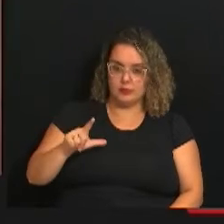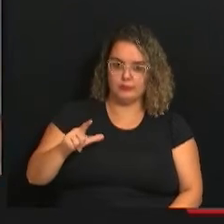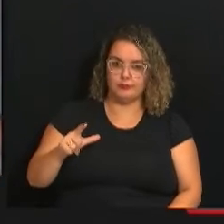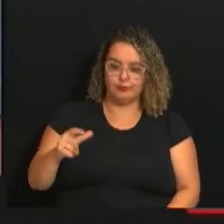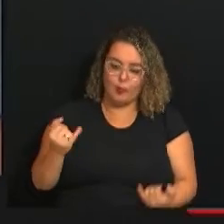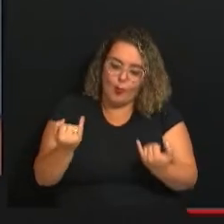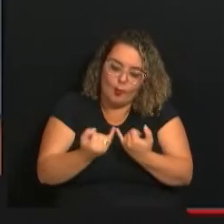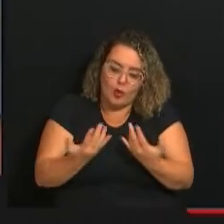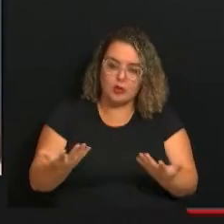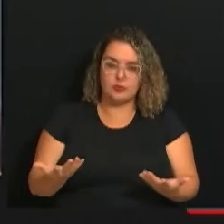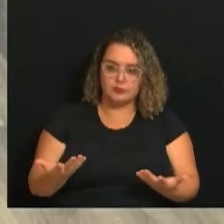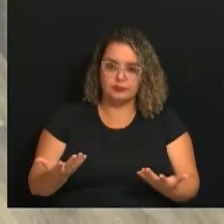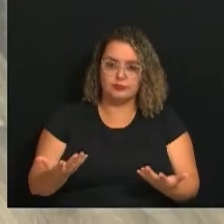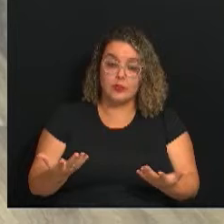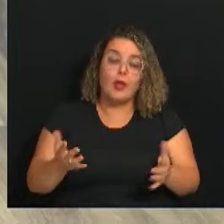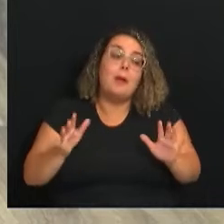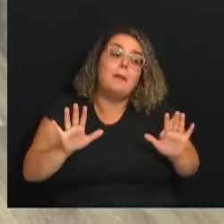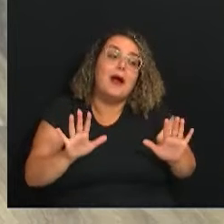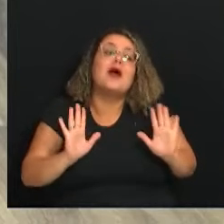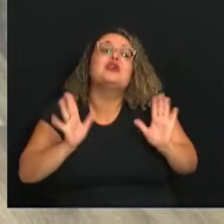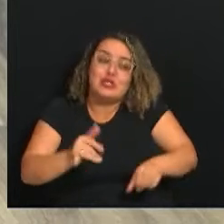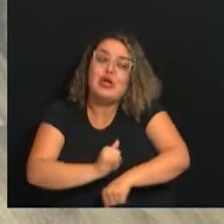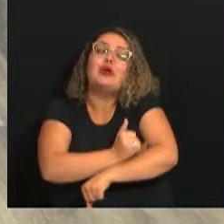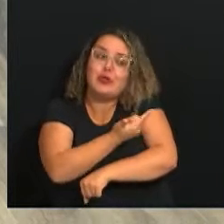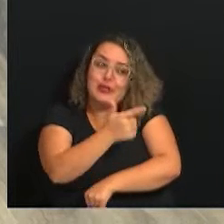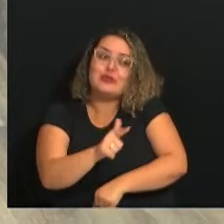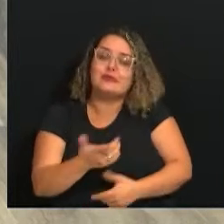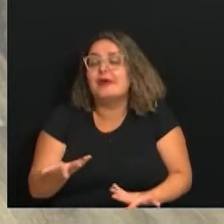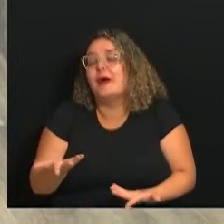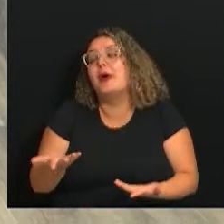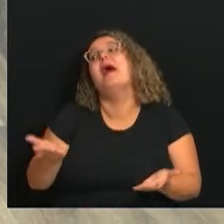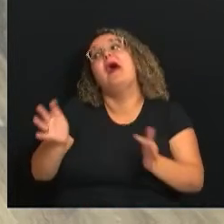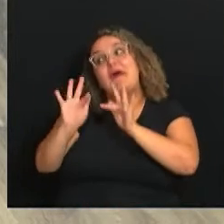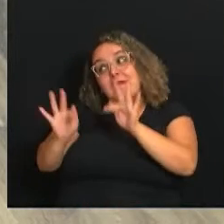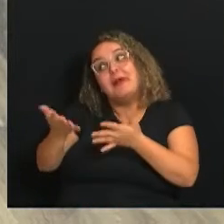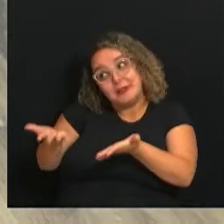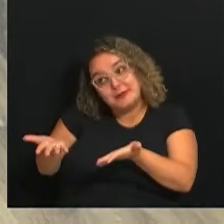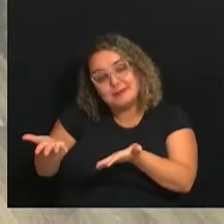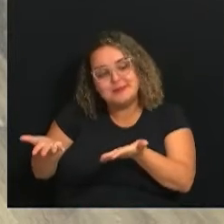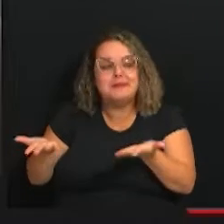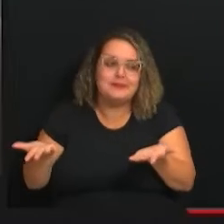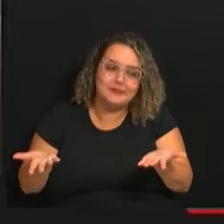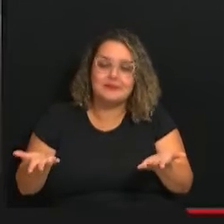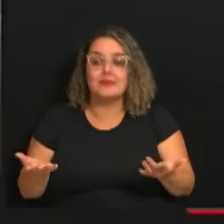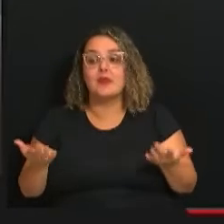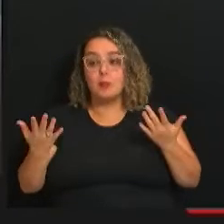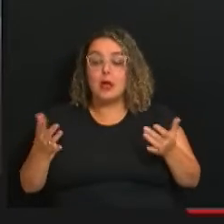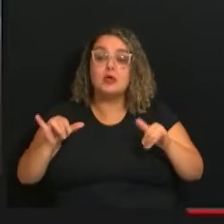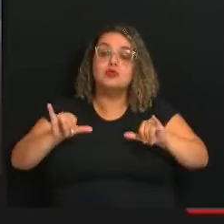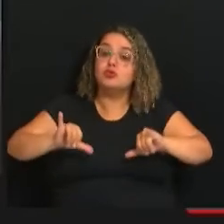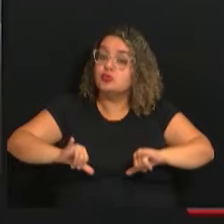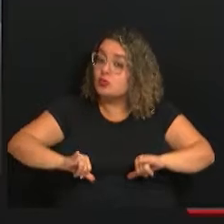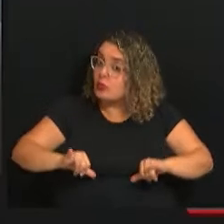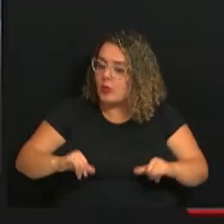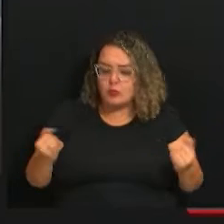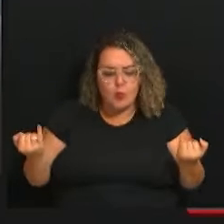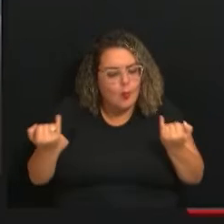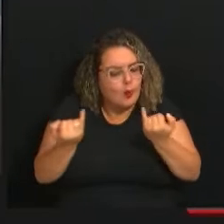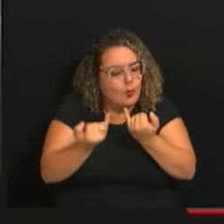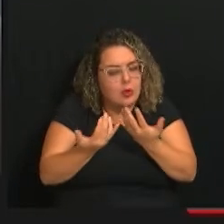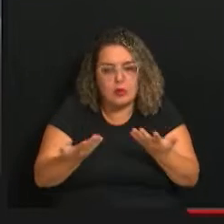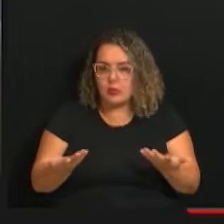doença, foi o amor que eu tenho pela minha família, pelos meus filhos, pela minha mãe